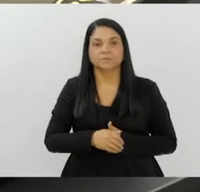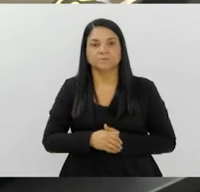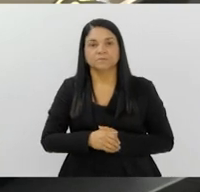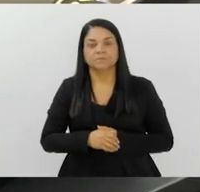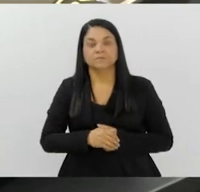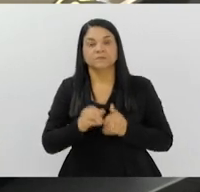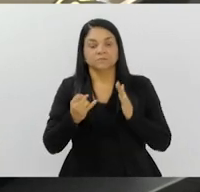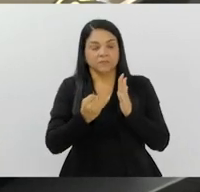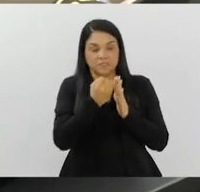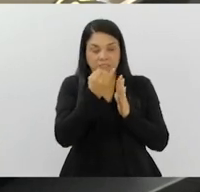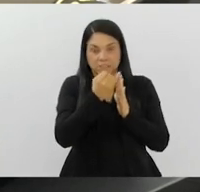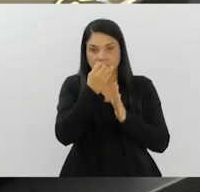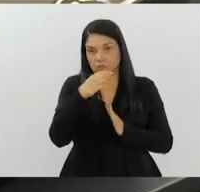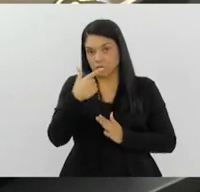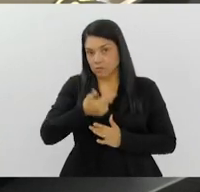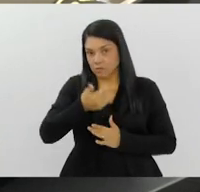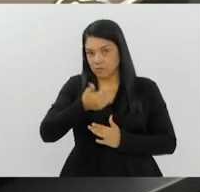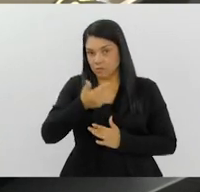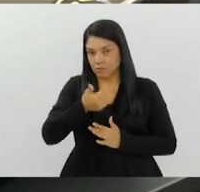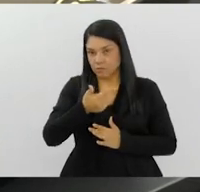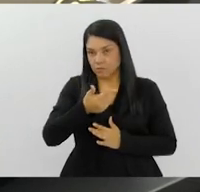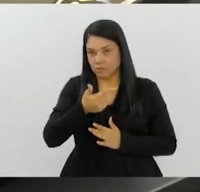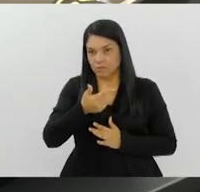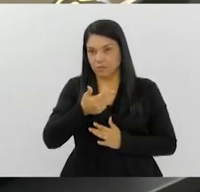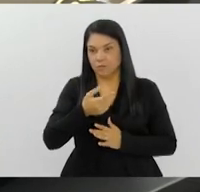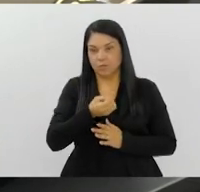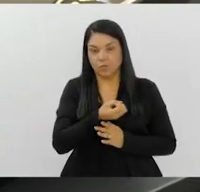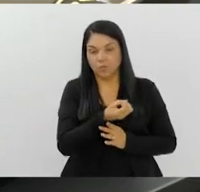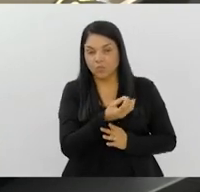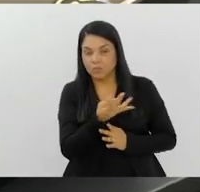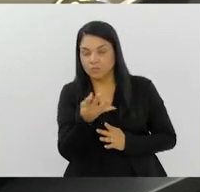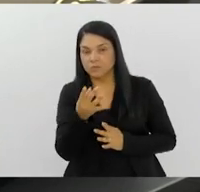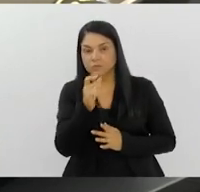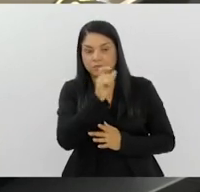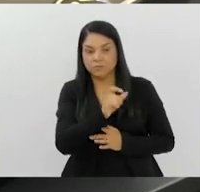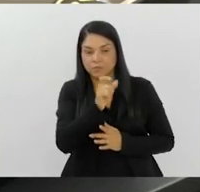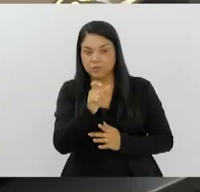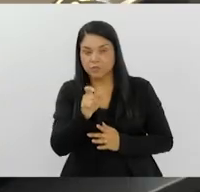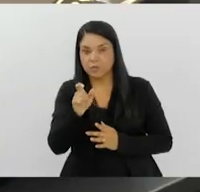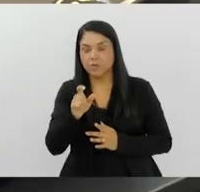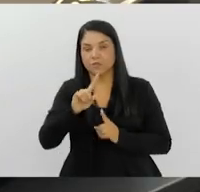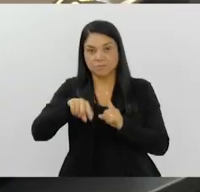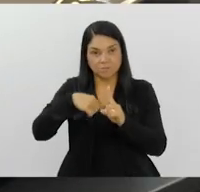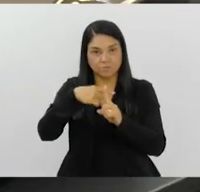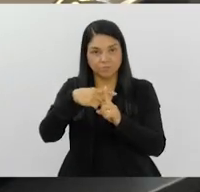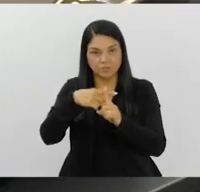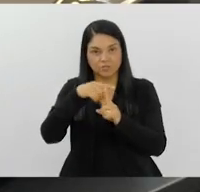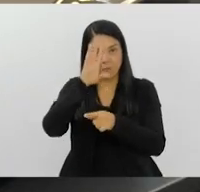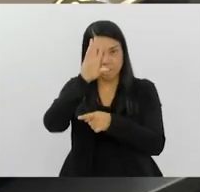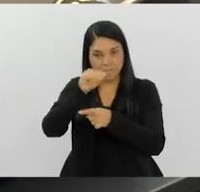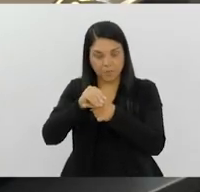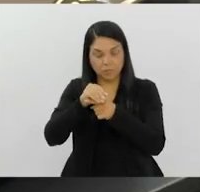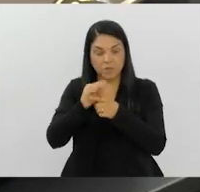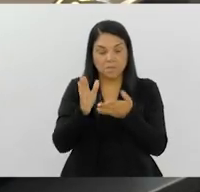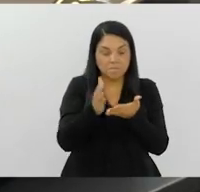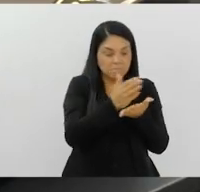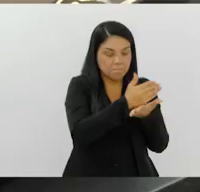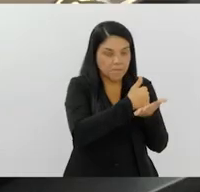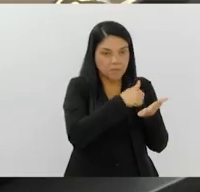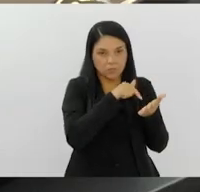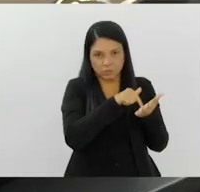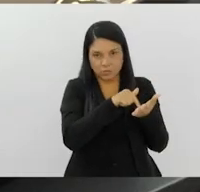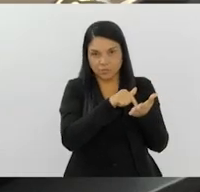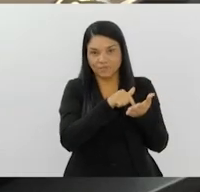inciso segundo seria quantidade fetiva de pessoas com reconhecimento positivo em banco de dados e que foram